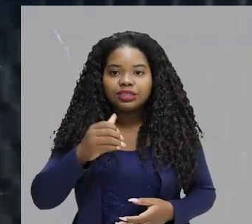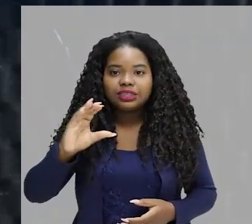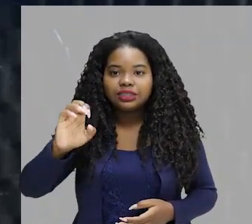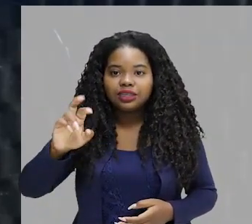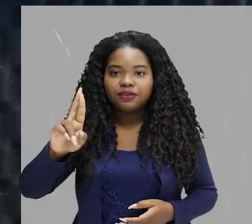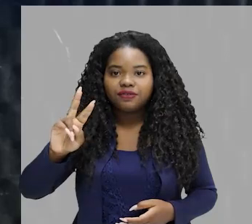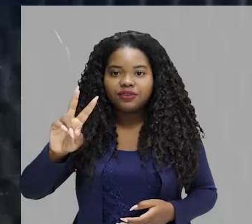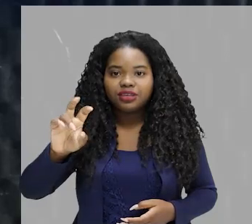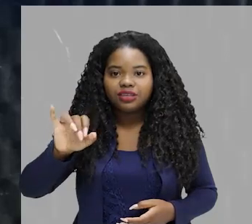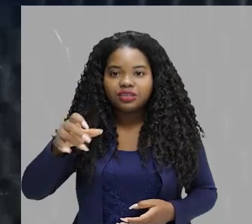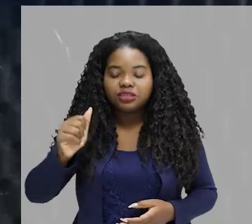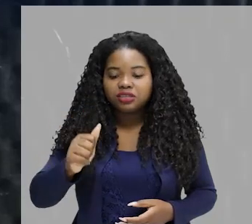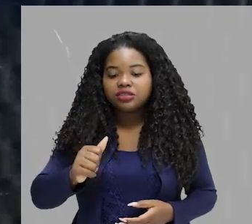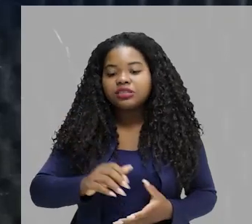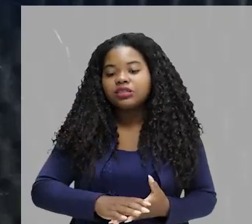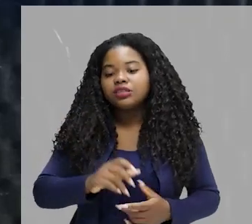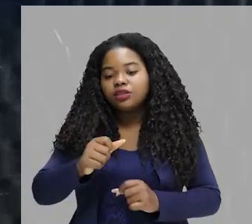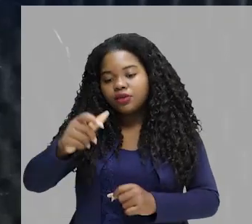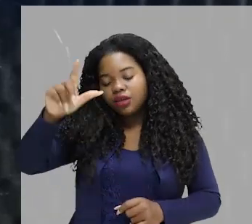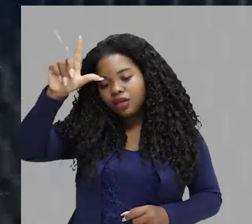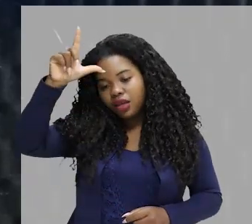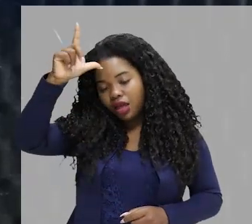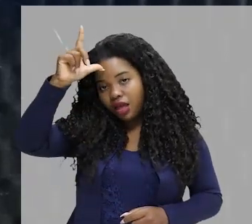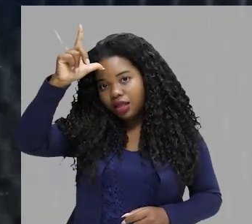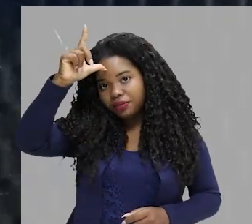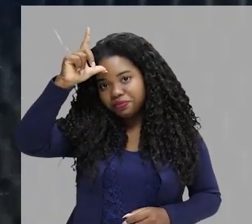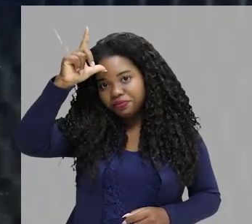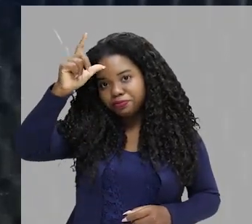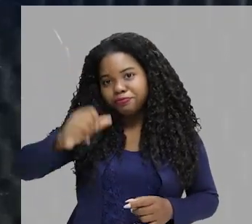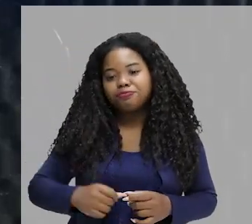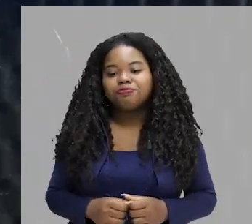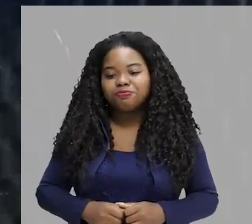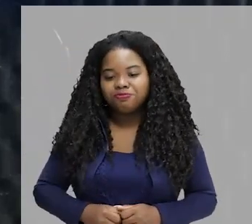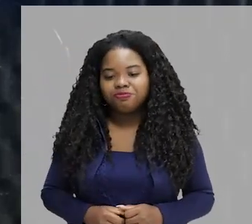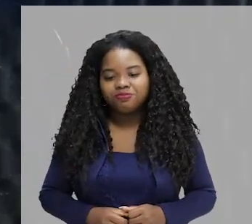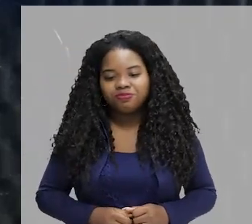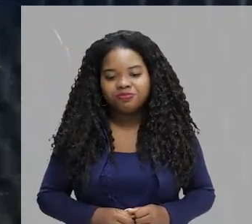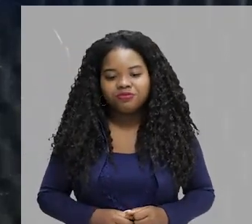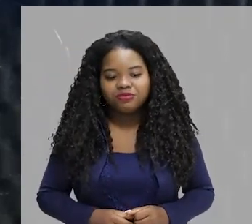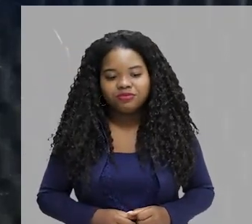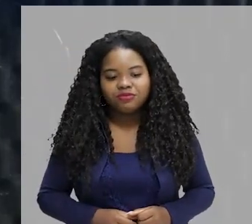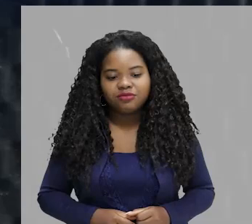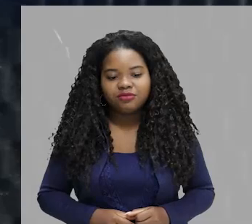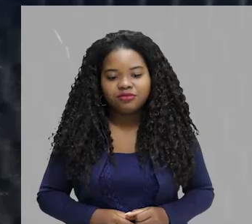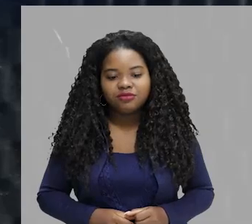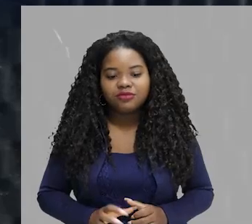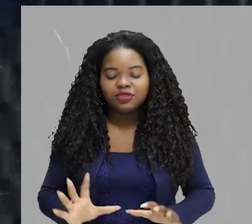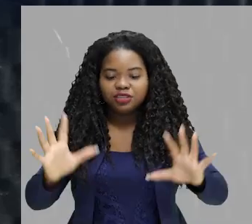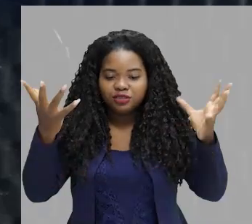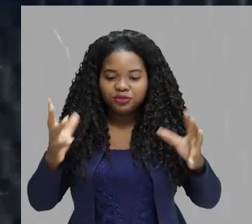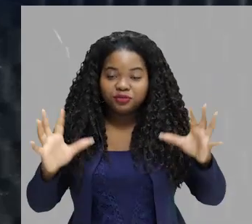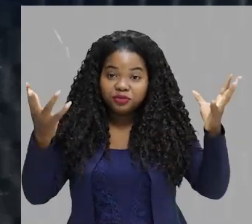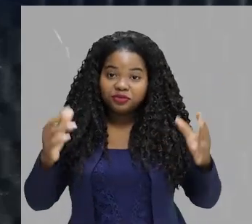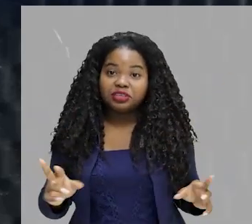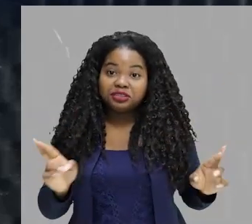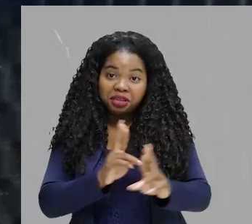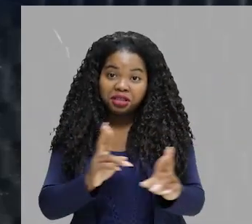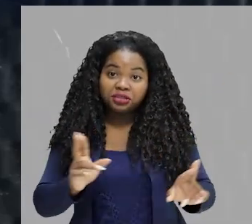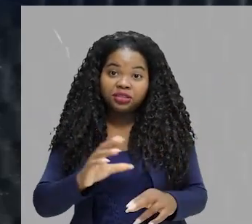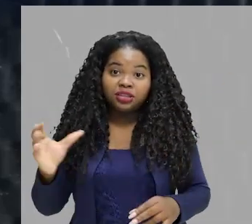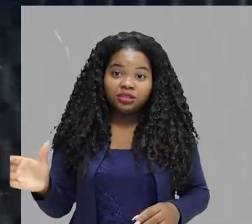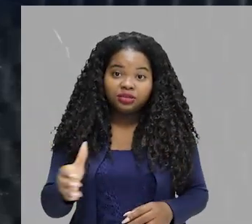muito popular. Mas a Alemanha tem muito essa identidade. Tem até o Oktoberfest na Alemanha, né, que é uma festa muito regada à cerveja, por